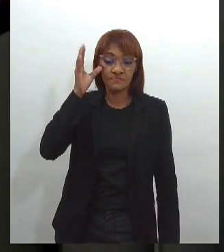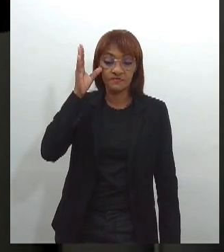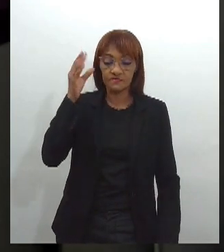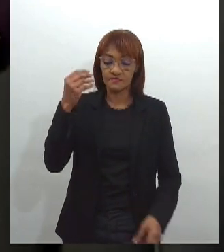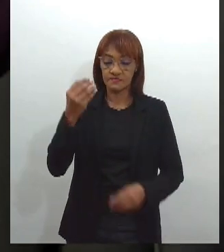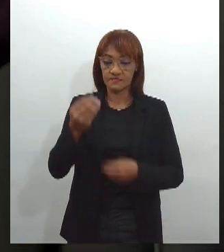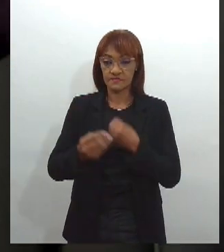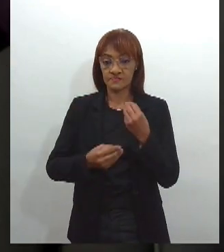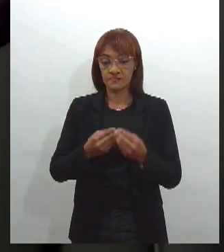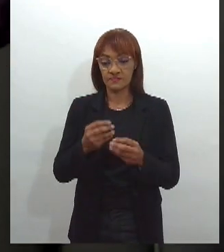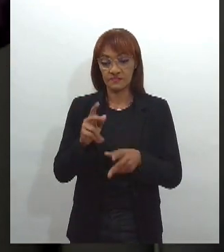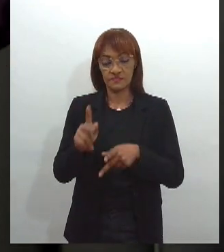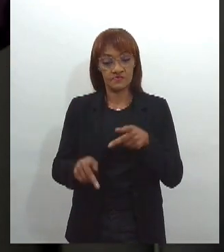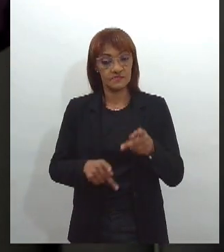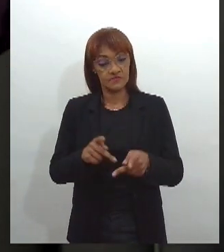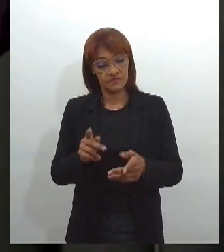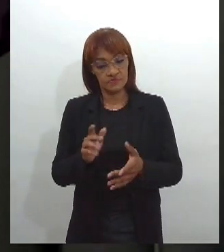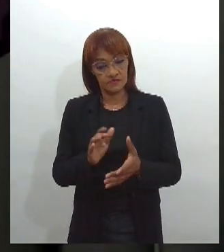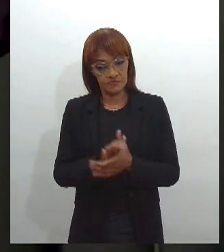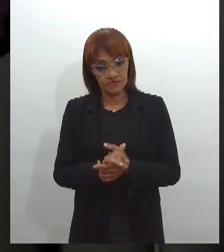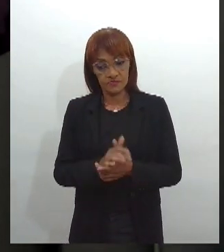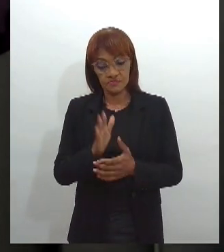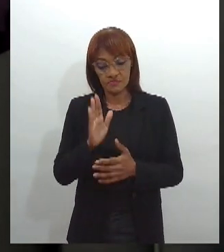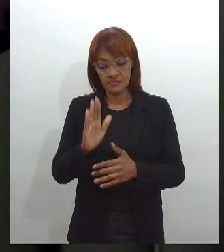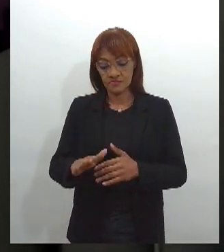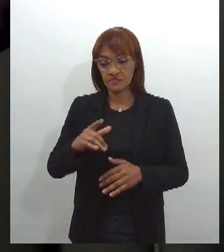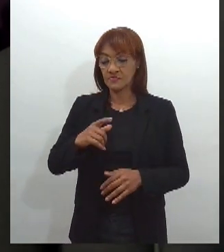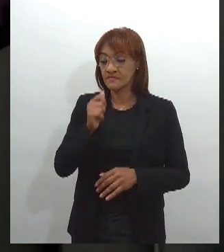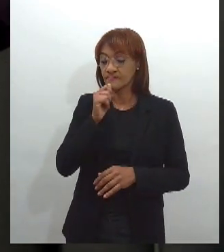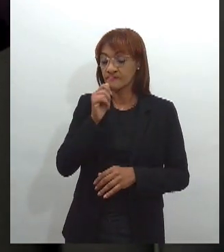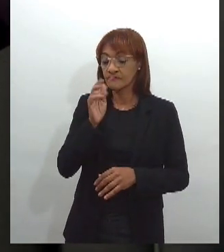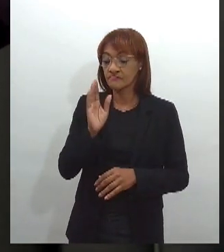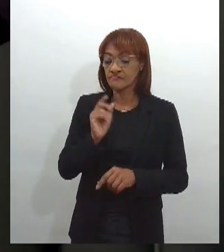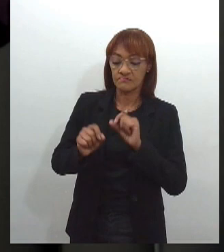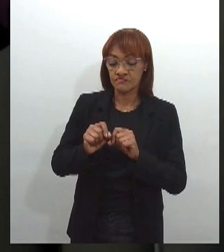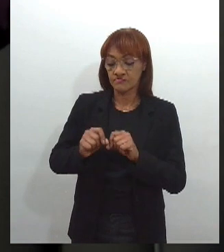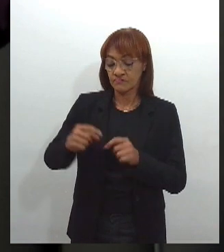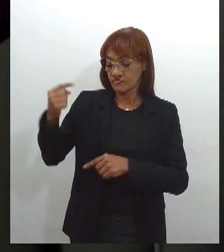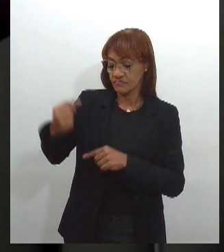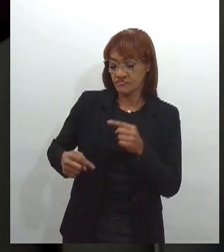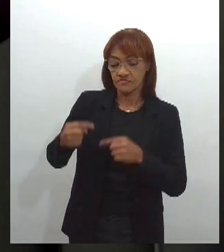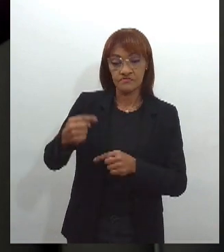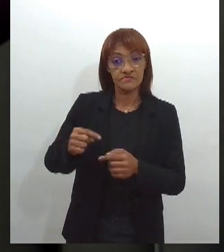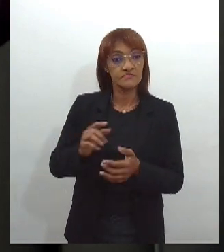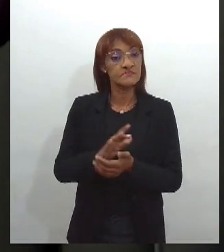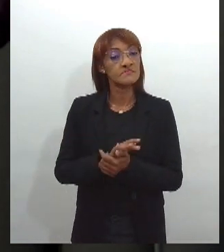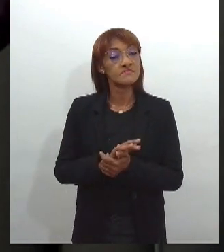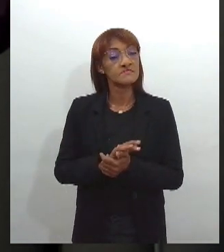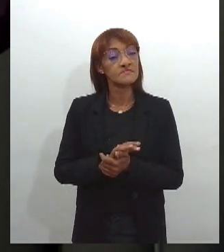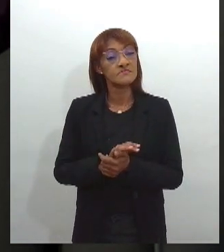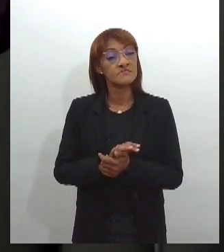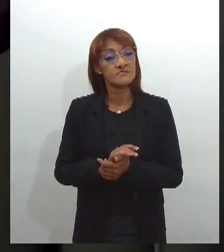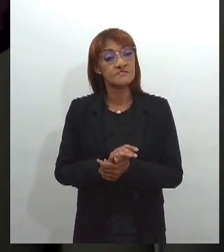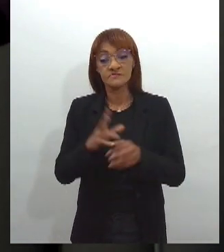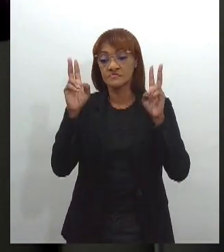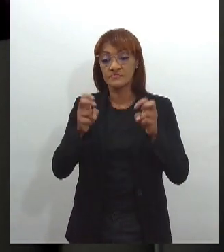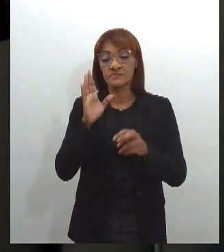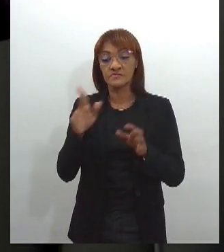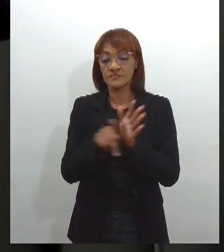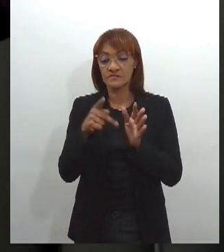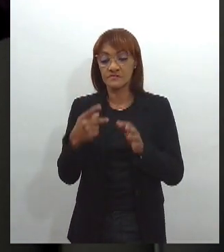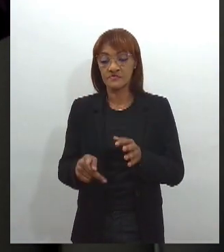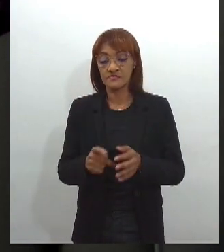o aprimoramento e a implementação de políticas públicas sobre temas de interesse da agropecuária nacional. E